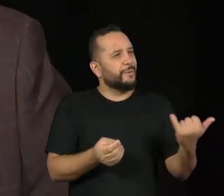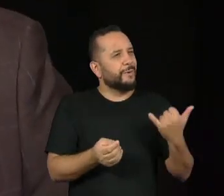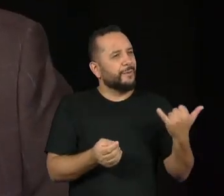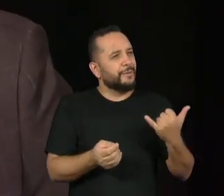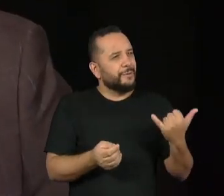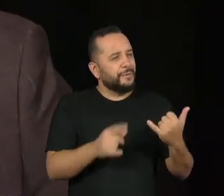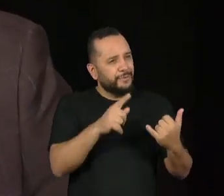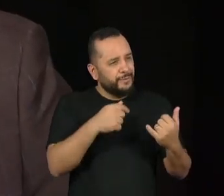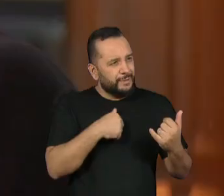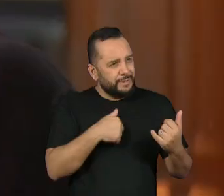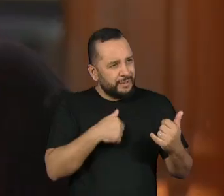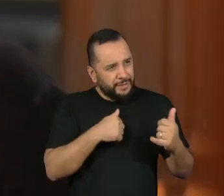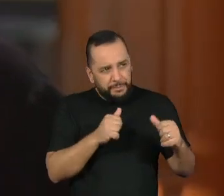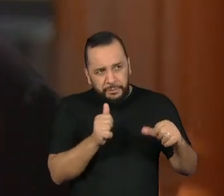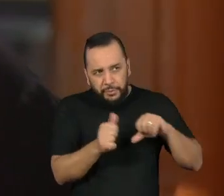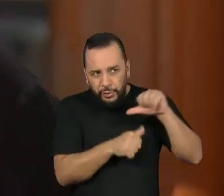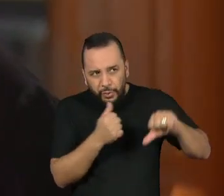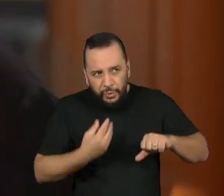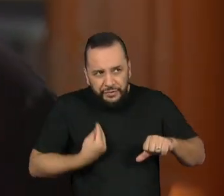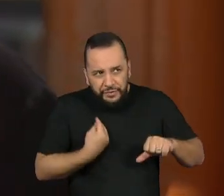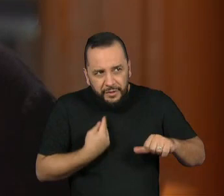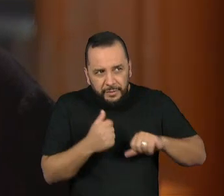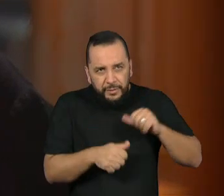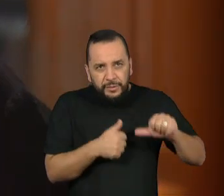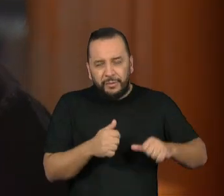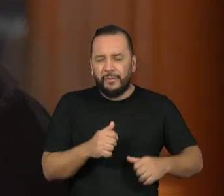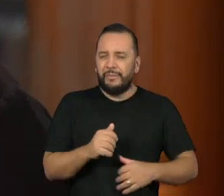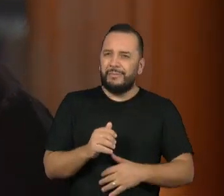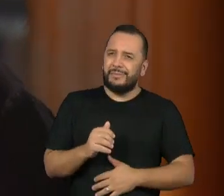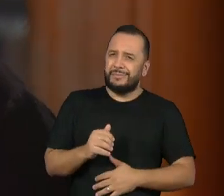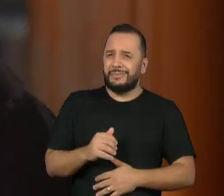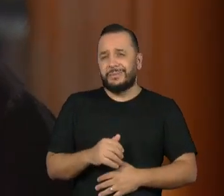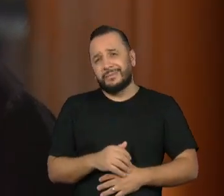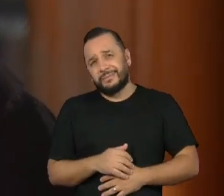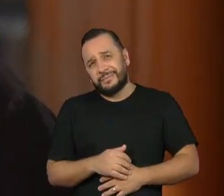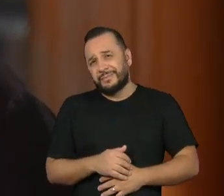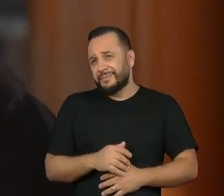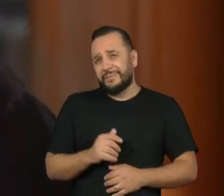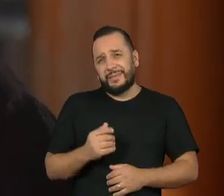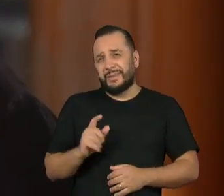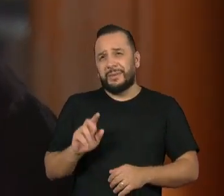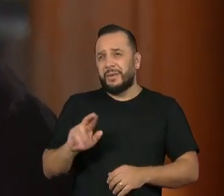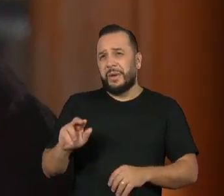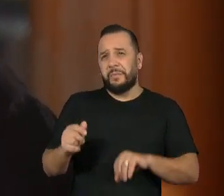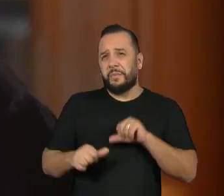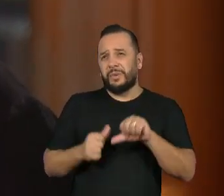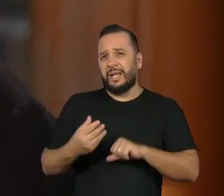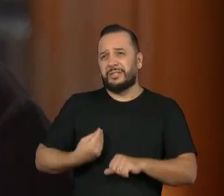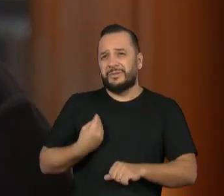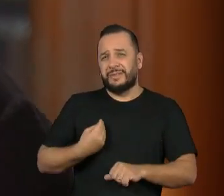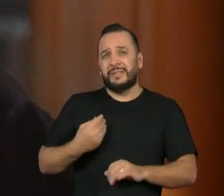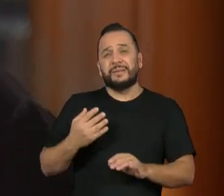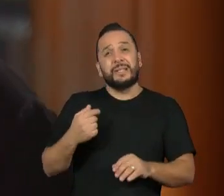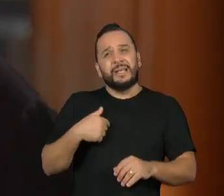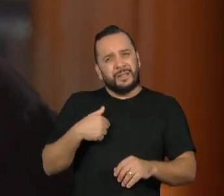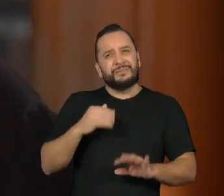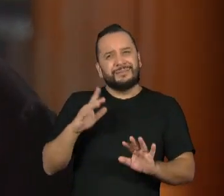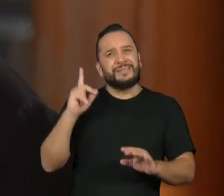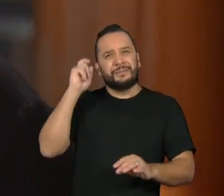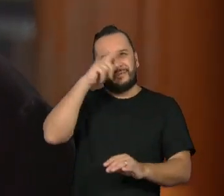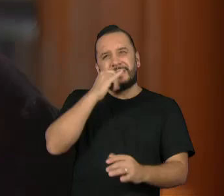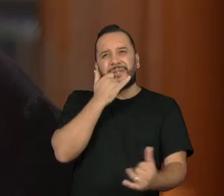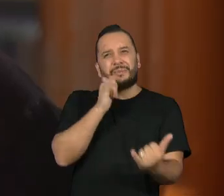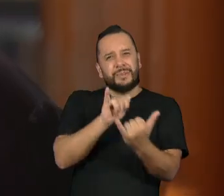você foi convertida foi convertida ainda mais perdeu uma coisa sempre foi difícil para